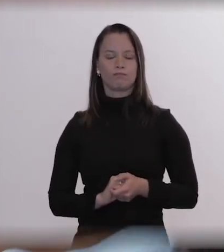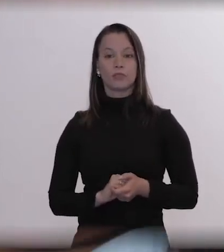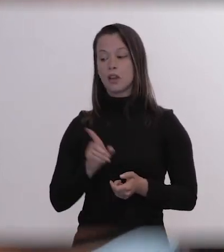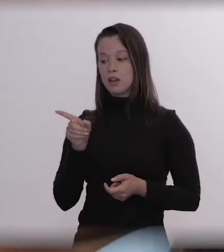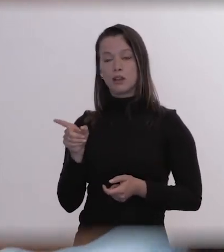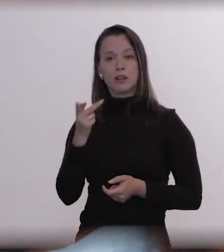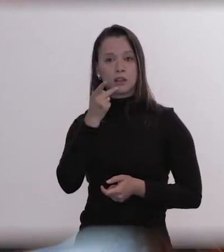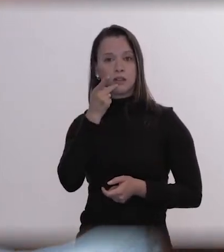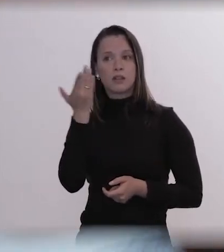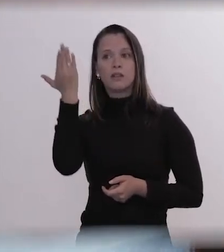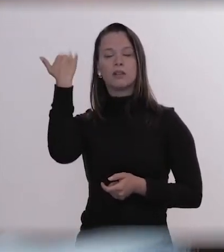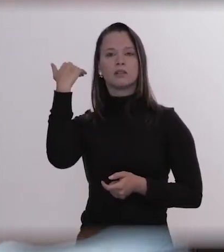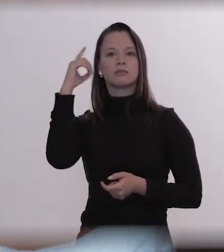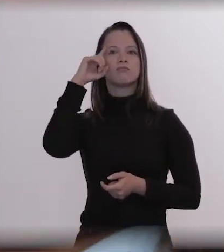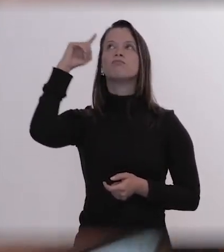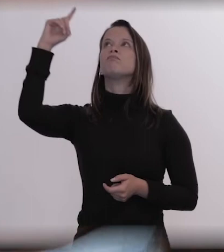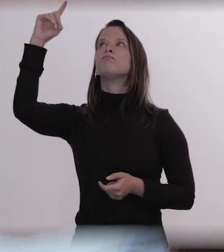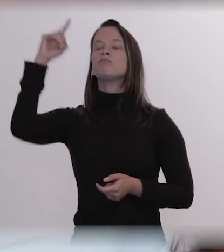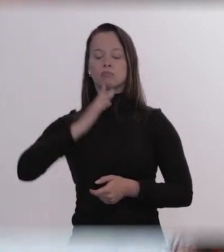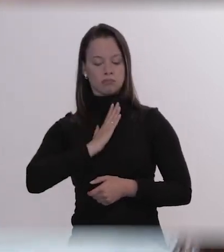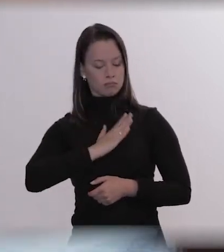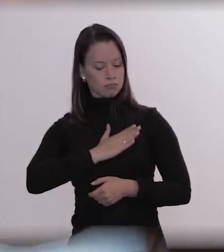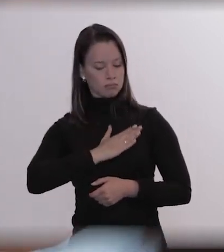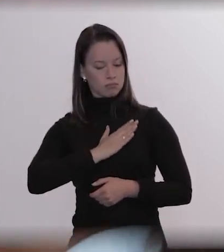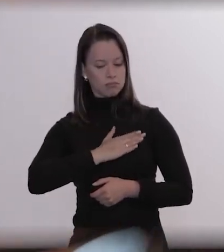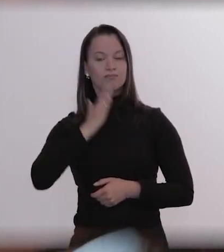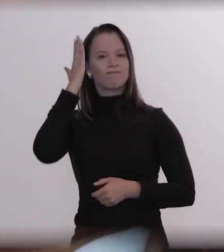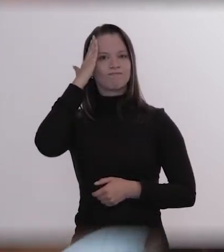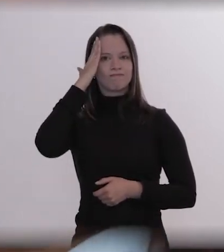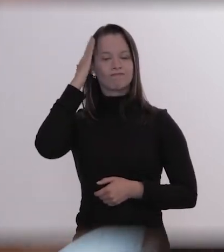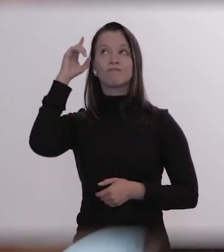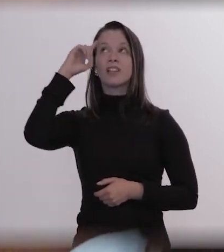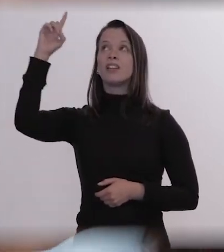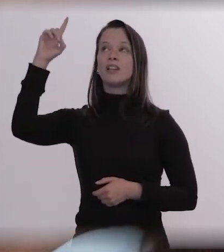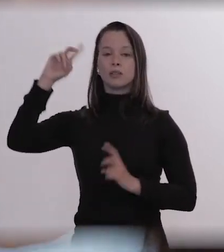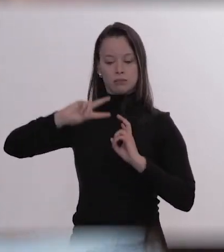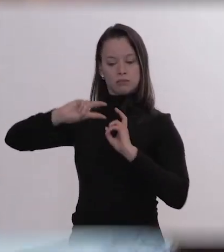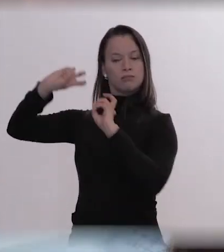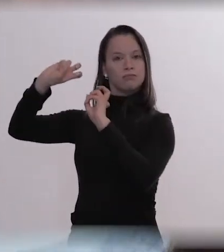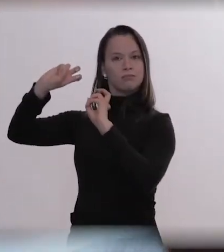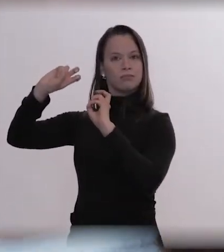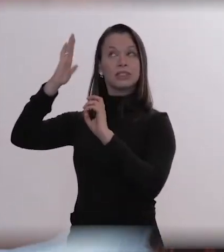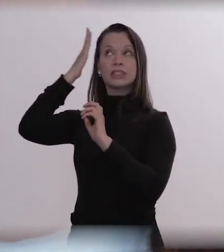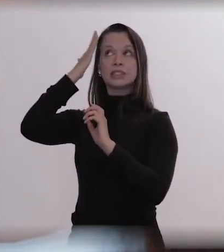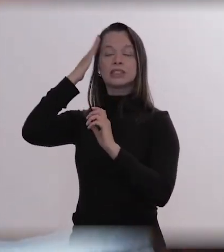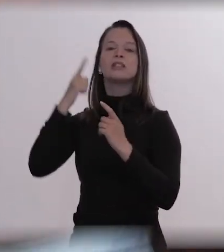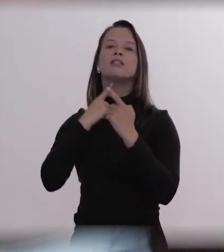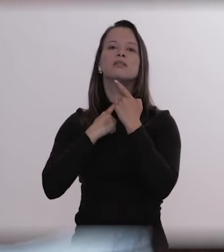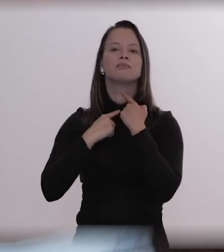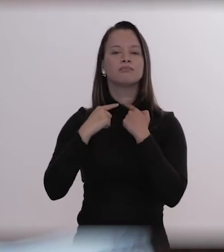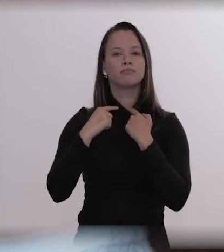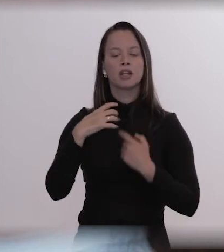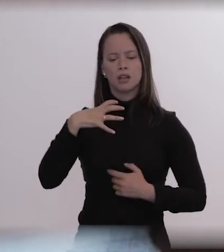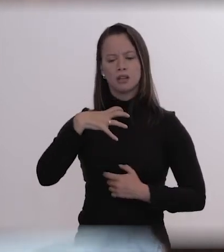ela mesma falava, Deus conhece meu coração, Deus sonda meu coração e Ele sabe que eu não